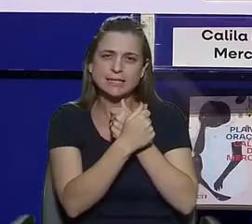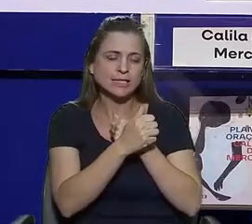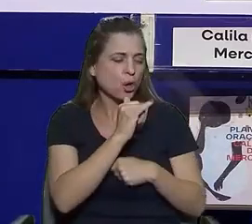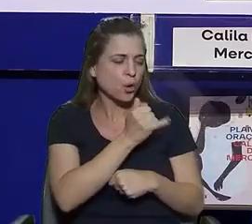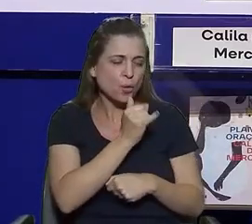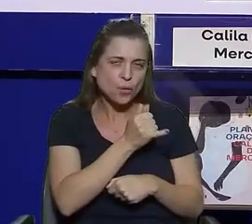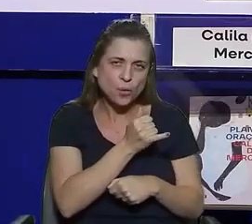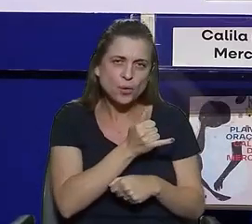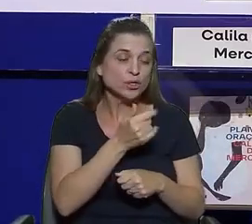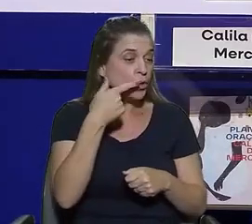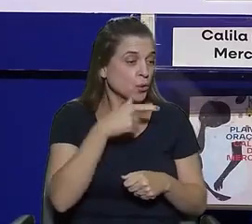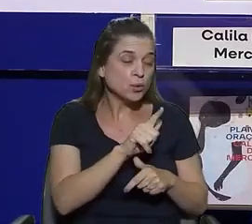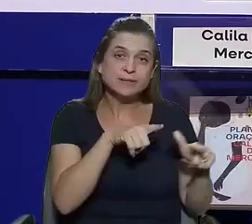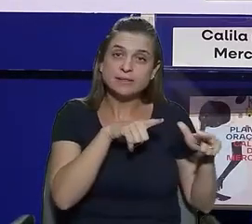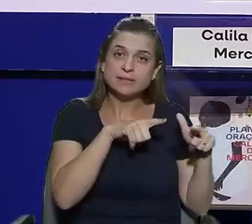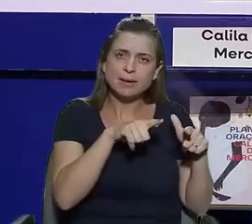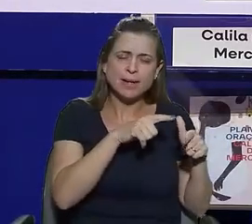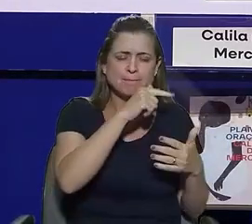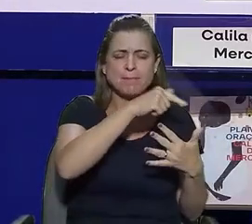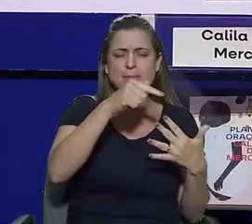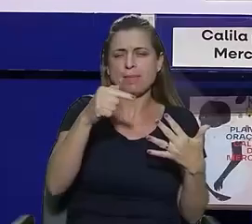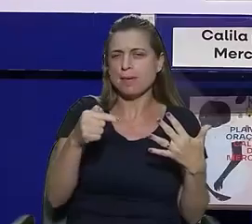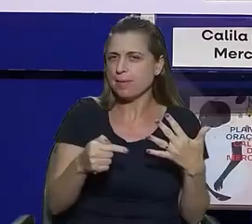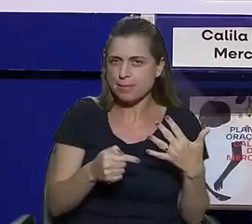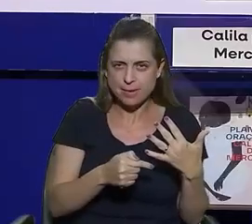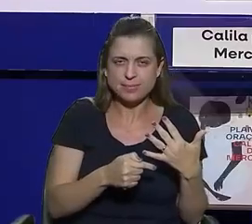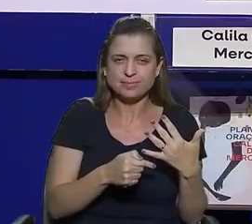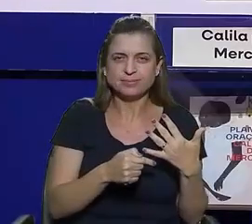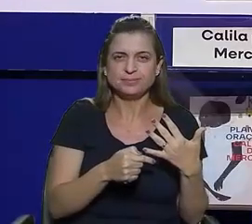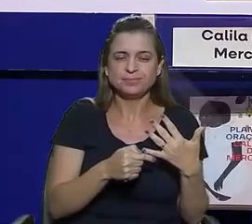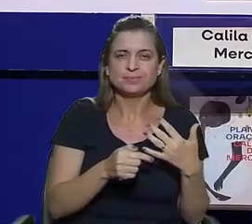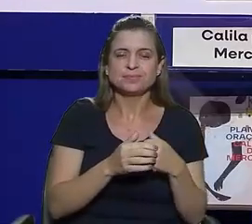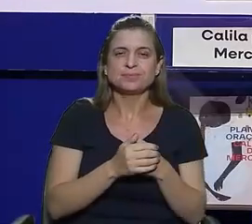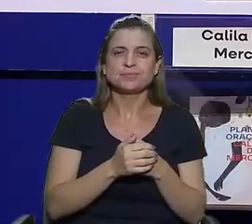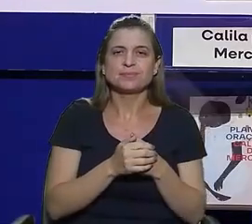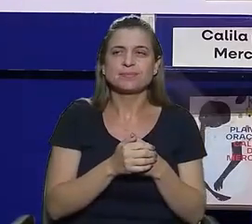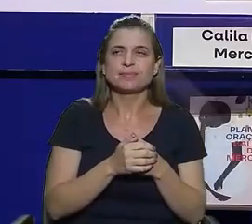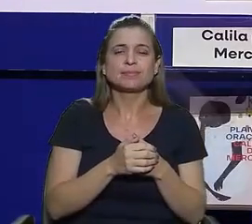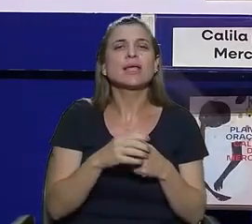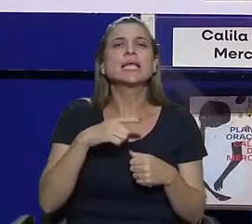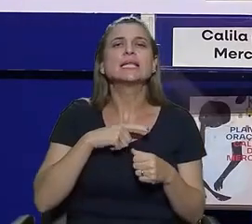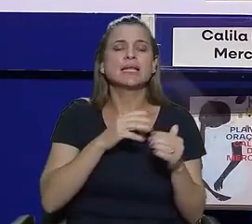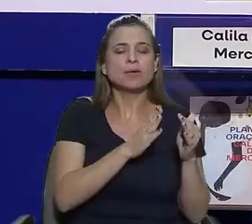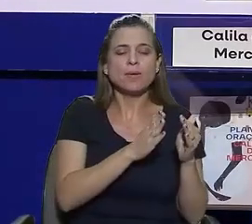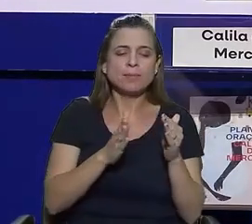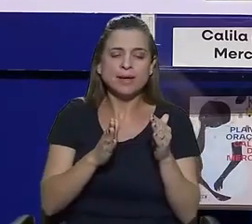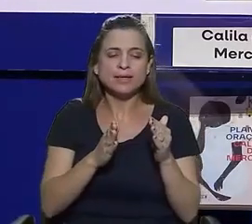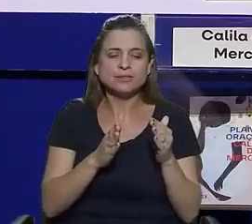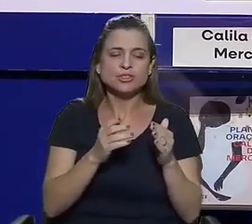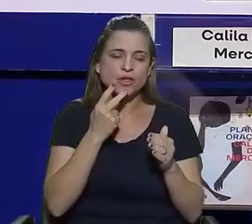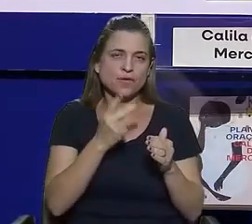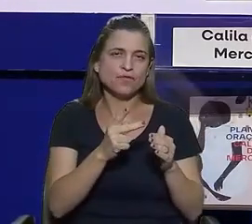contando, tinha conseguido emprego, que estava com isso, com aquilo outro. E aqui tem uma parte que eu falo dessas cartas que eu